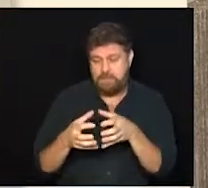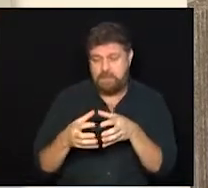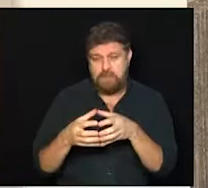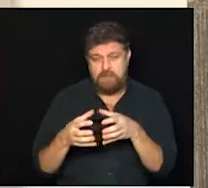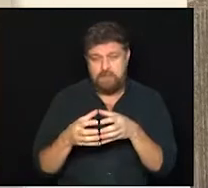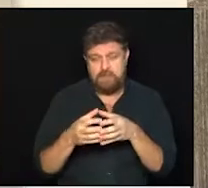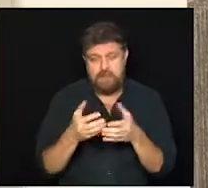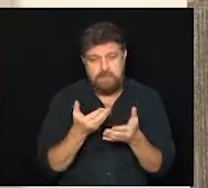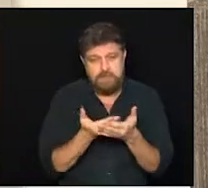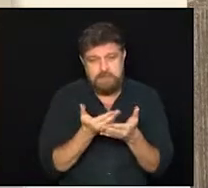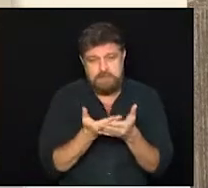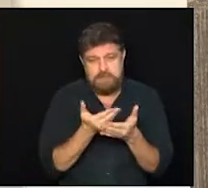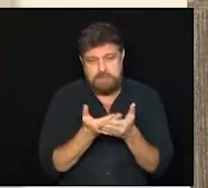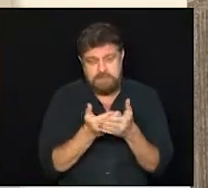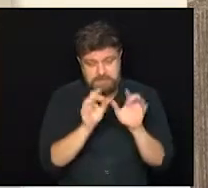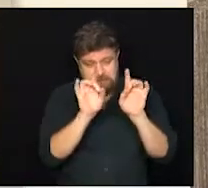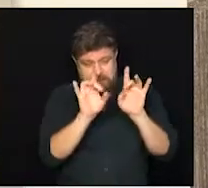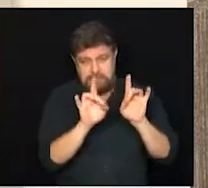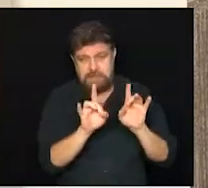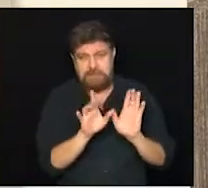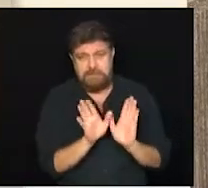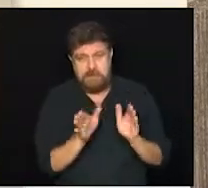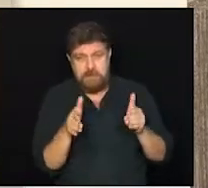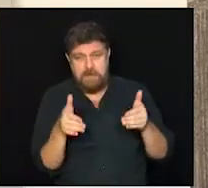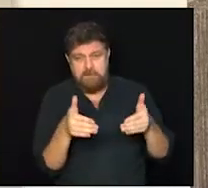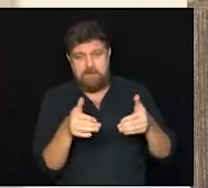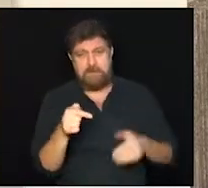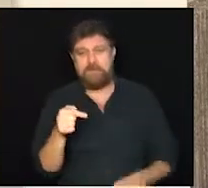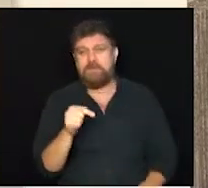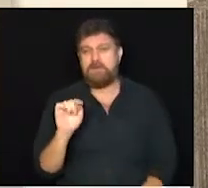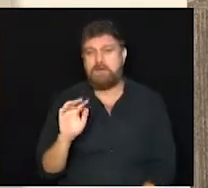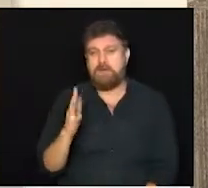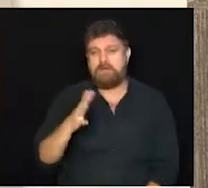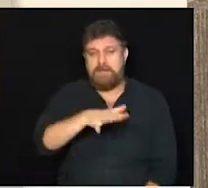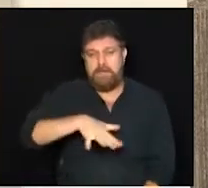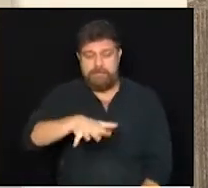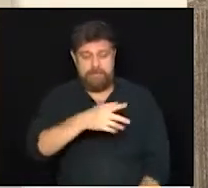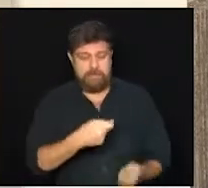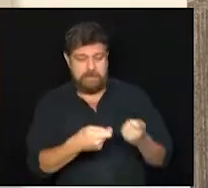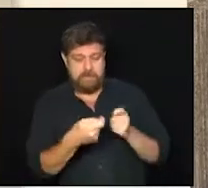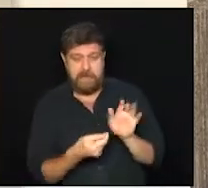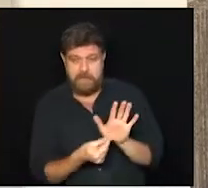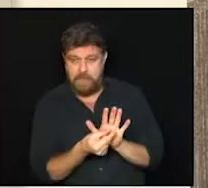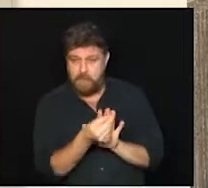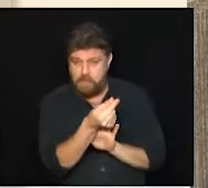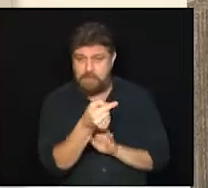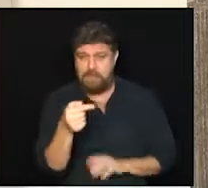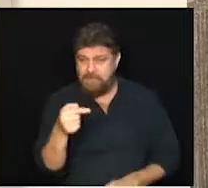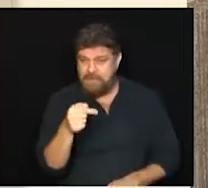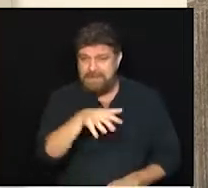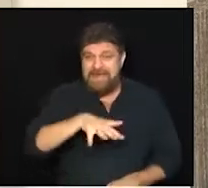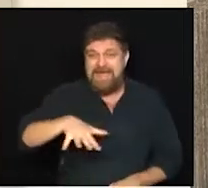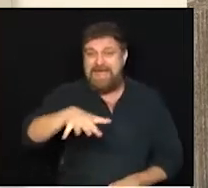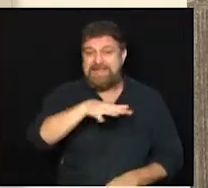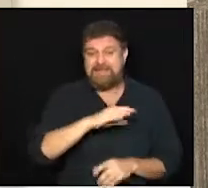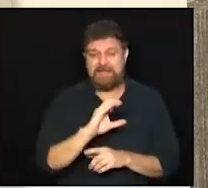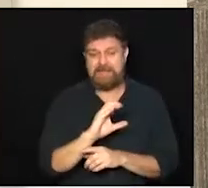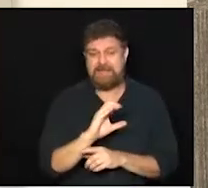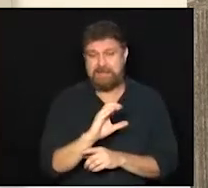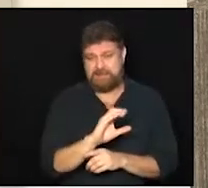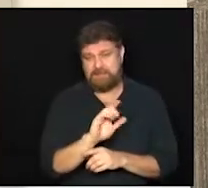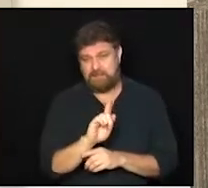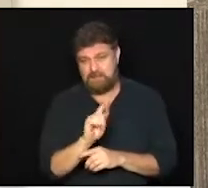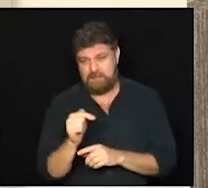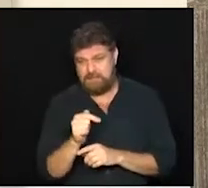Especial de Estudos, que analisa os impactos econômicos e sociais da pandemia do coronavírus. Ela é presidida